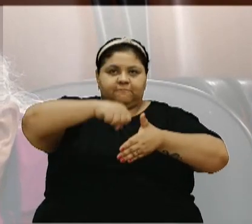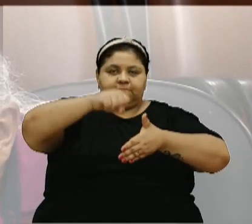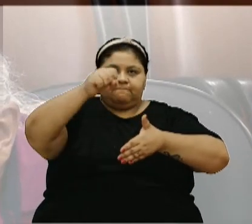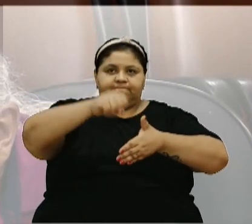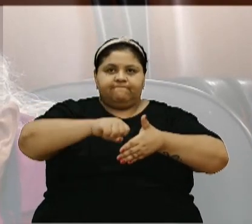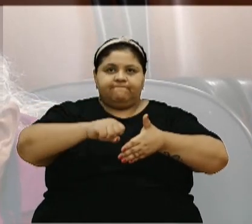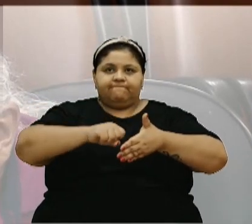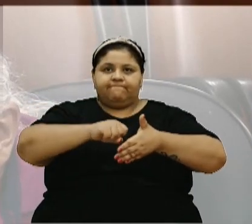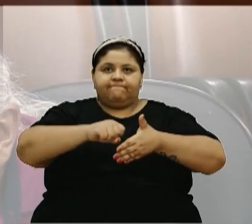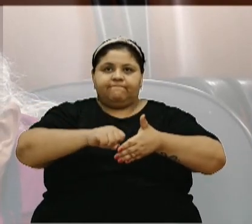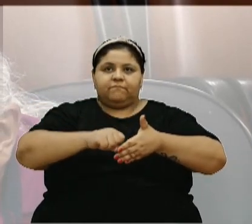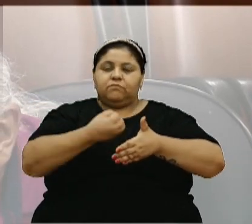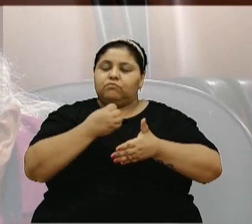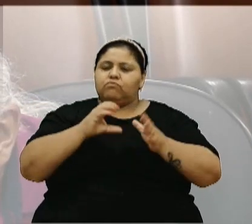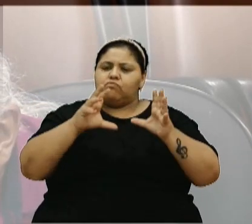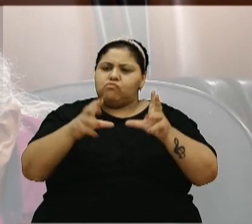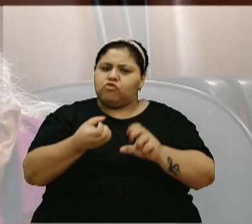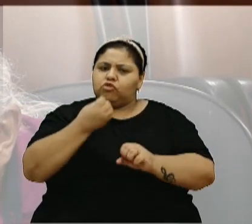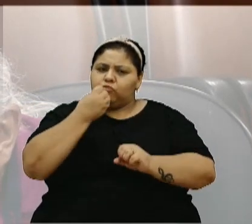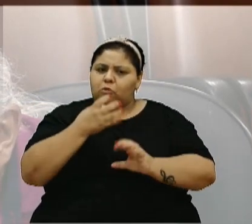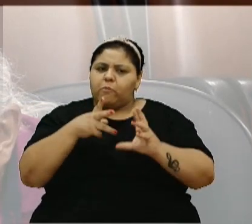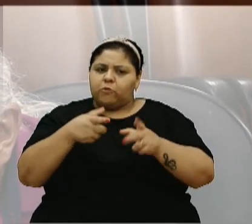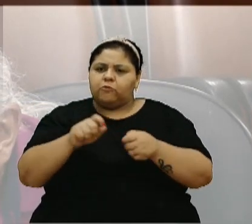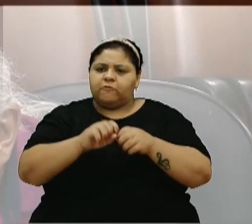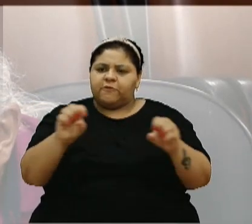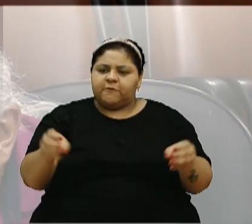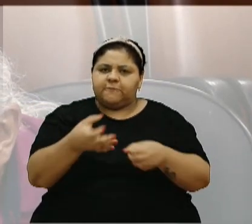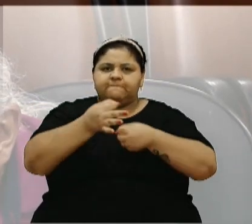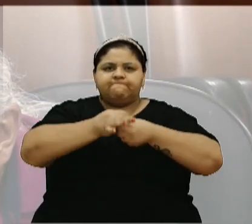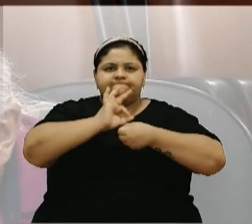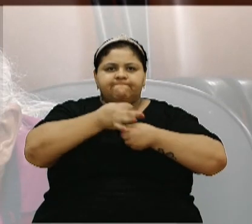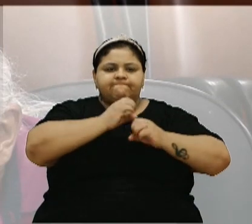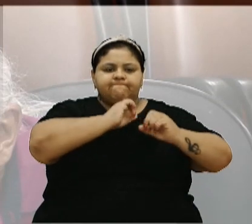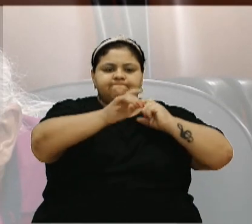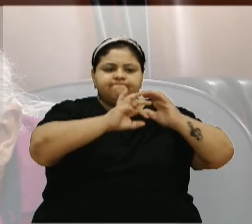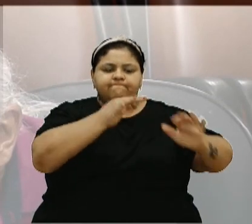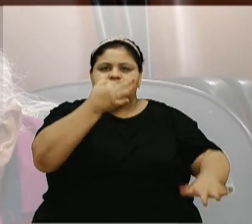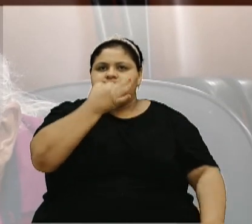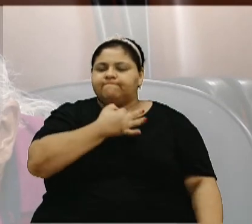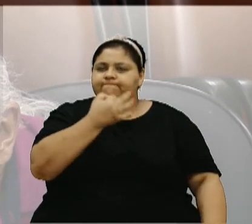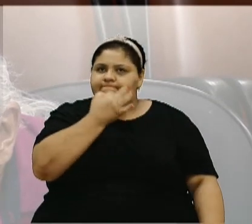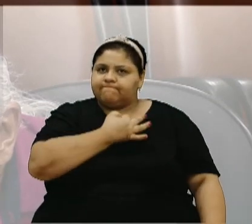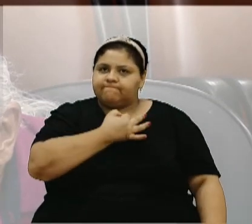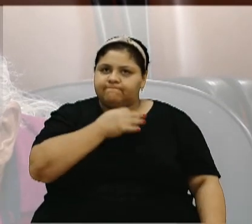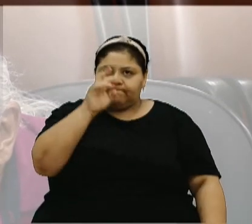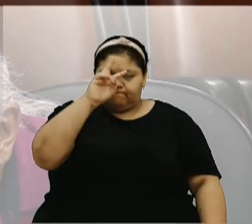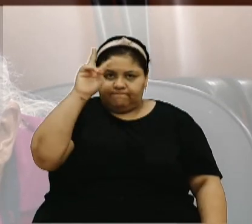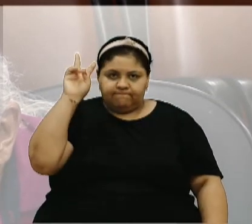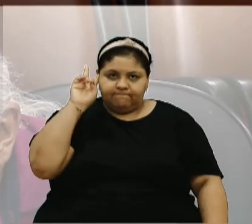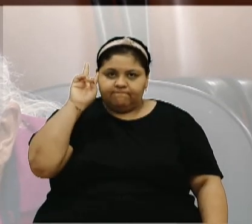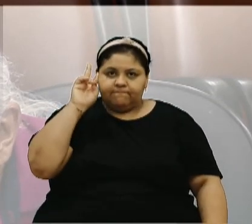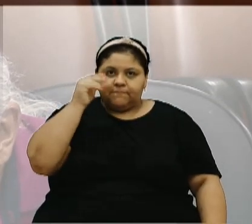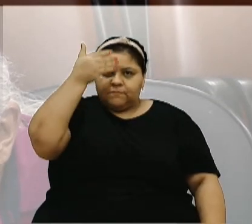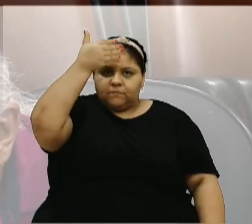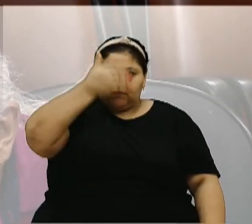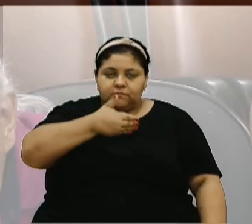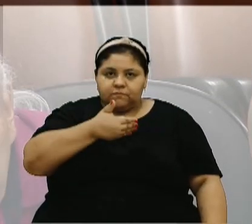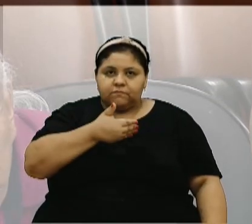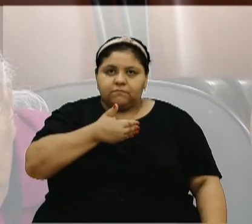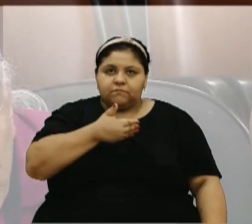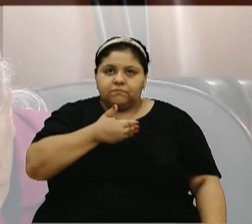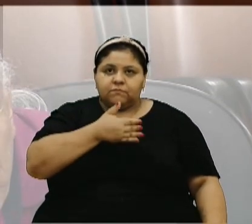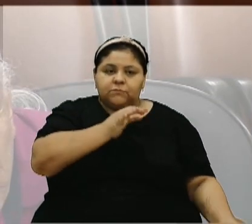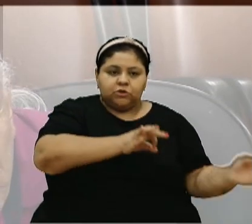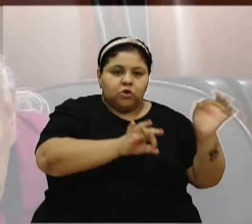teu projeto muito bom por tudo que o senhor fez pela festa da uva, mobiliza a nossa cidade, vereador Velocino Eas. Sou prova que o senhor quantas vezes podou